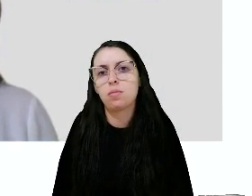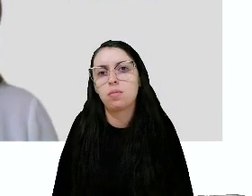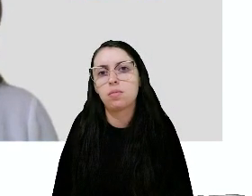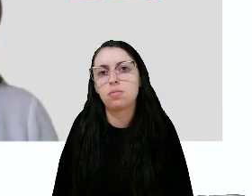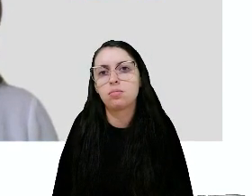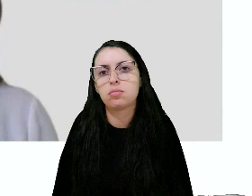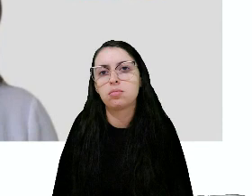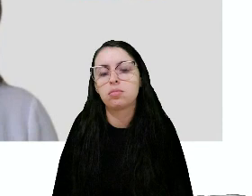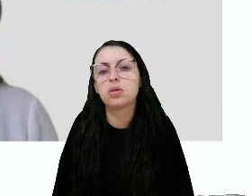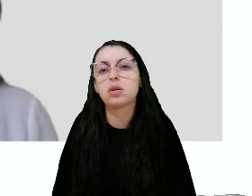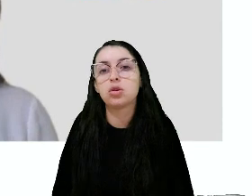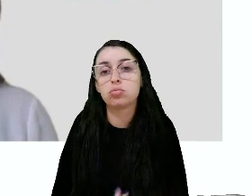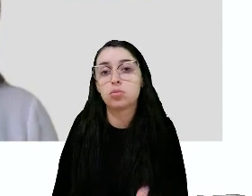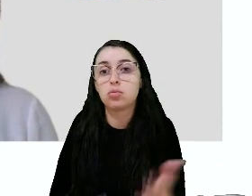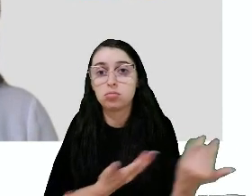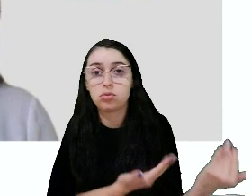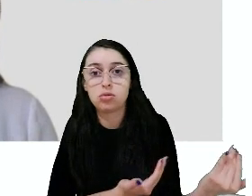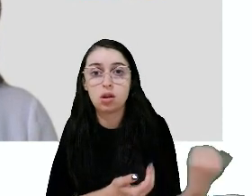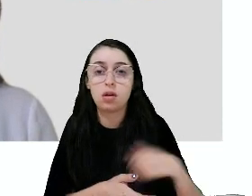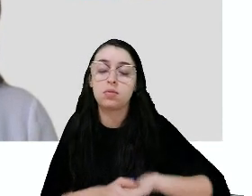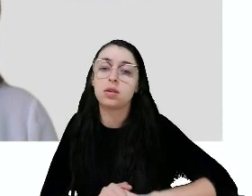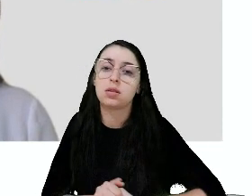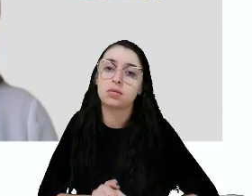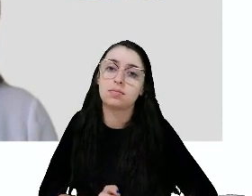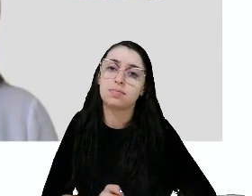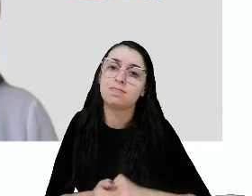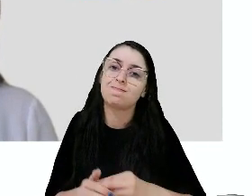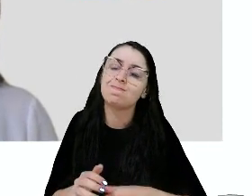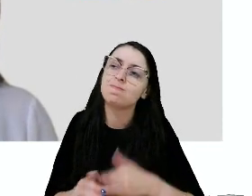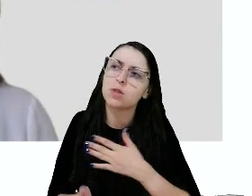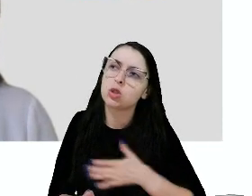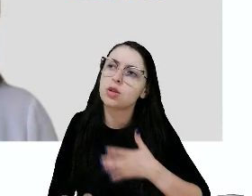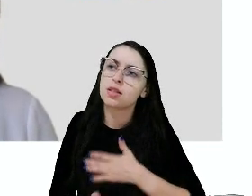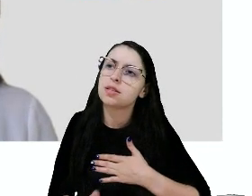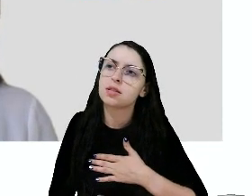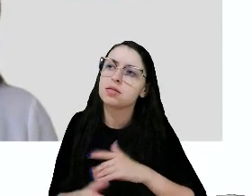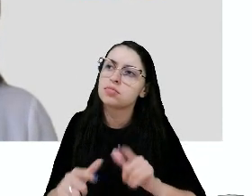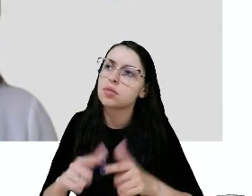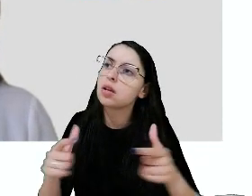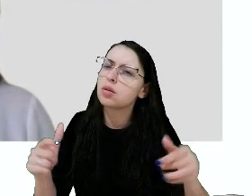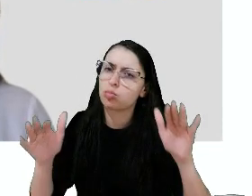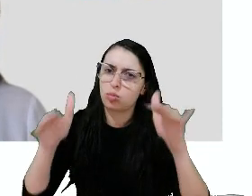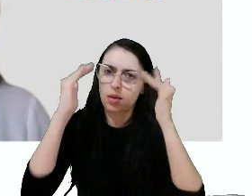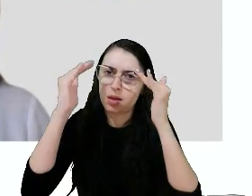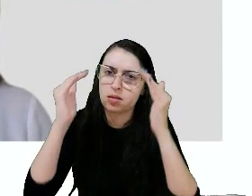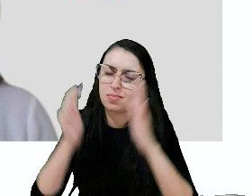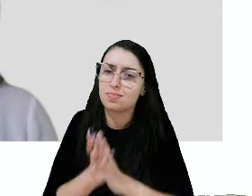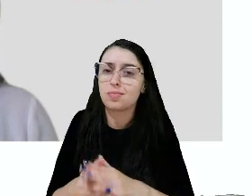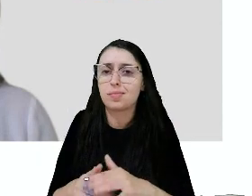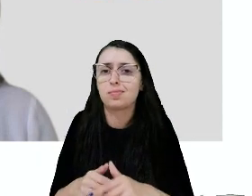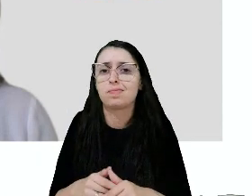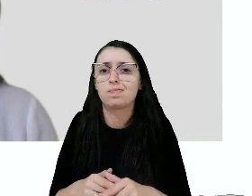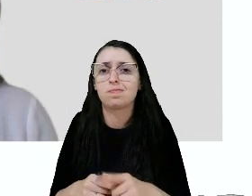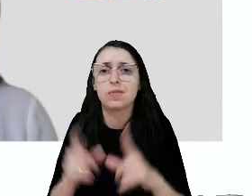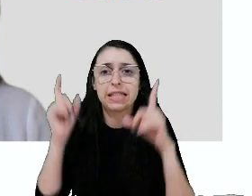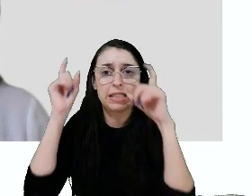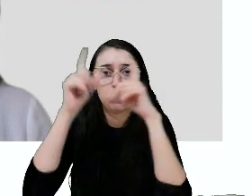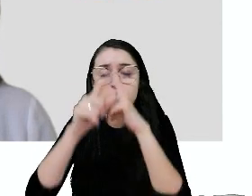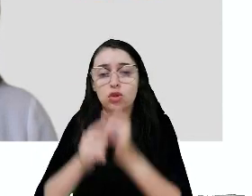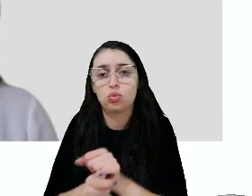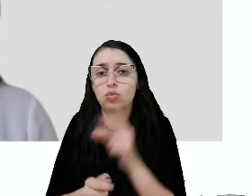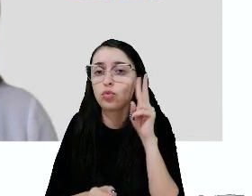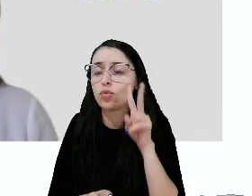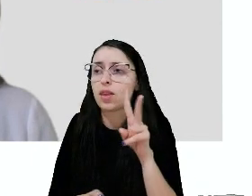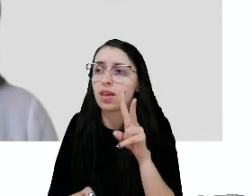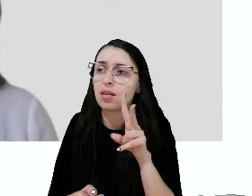generalizado, isso está se dando muito com os jovens. Então, eu gostaria de uma atenção muito grande a tudo isso que está difícil, para a